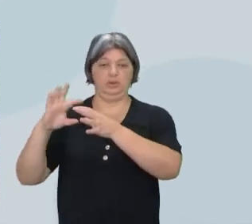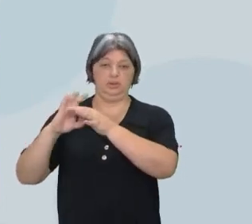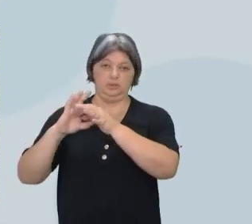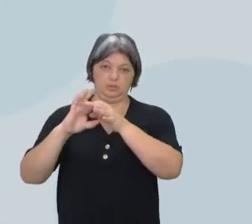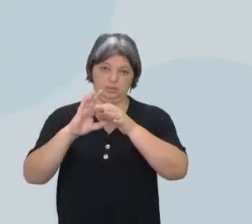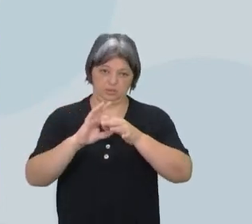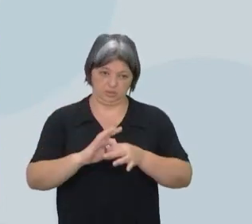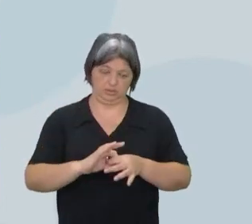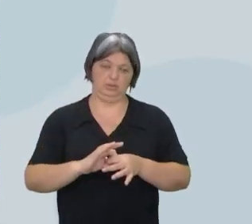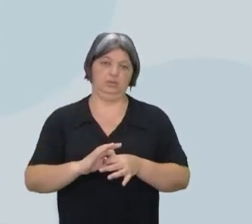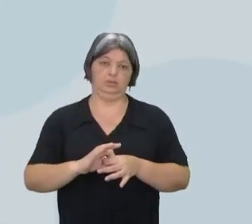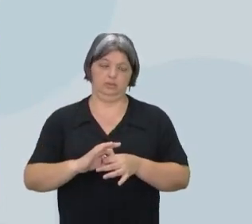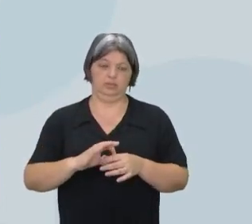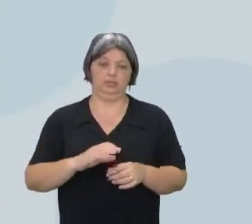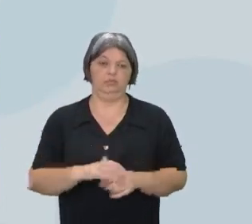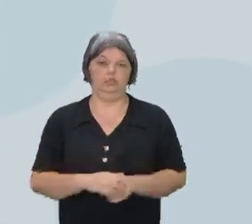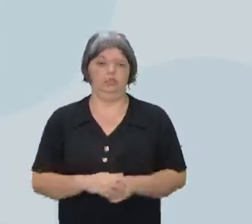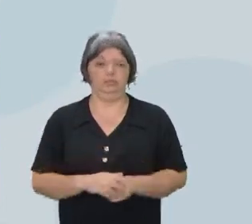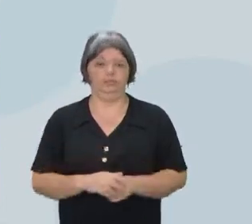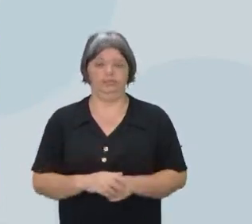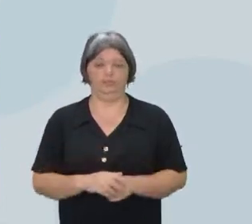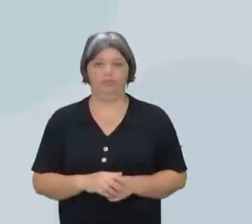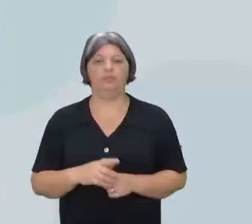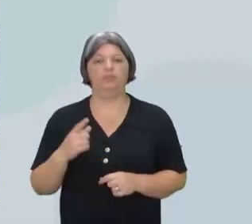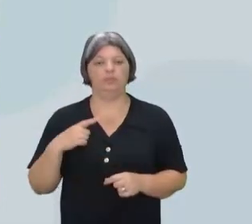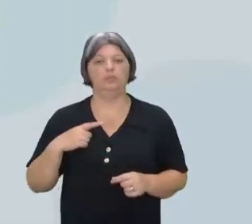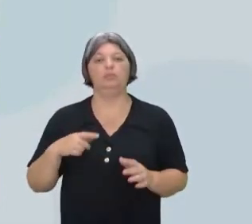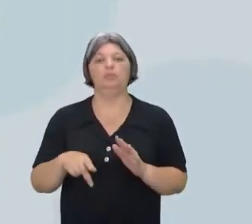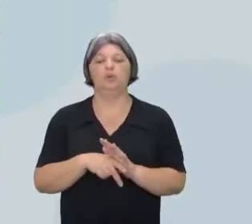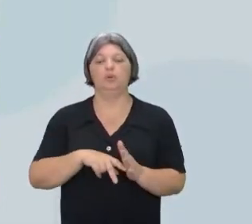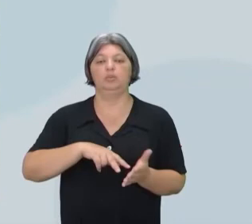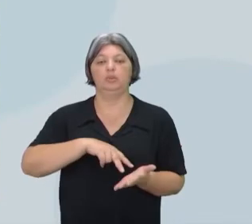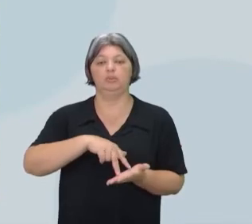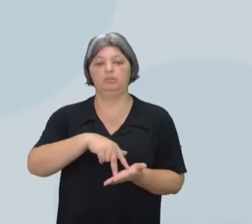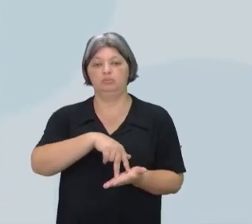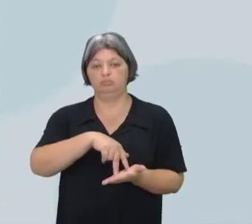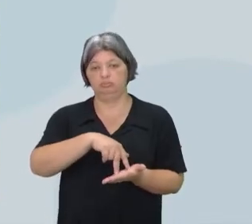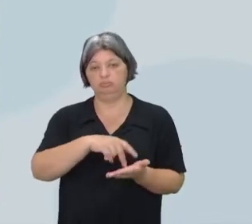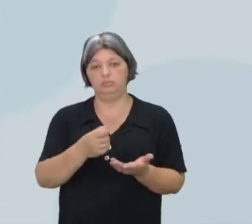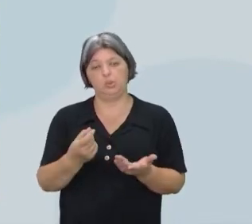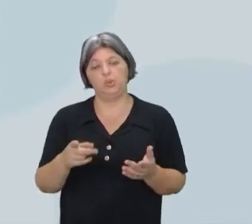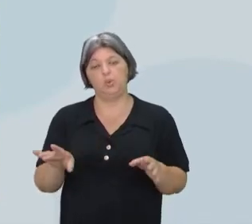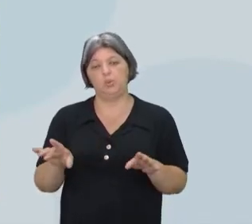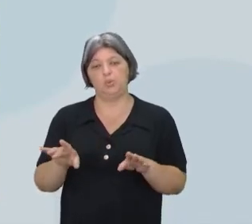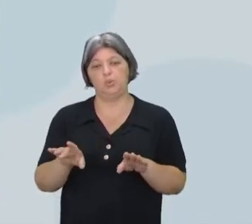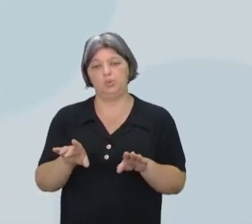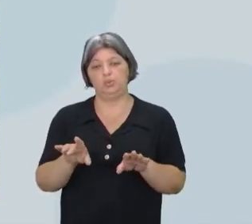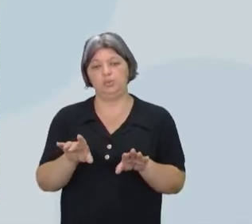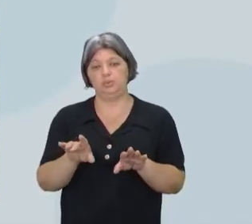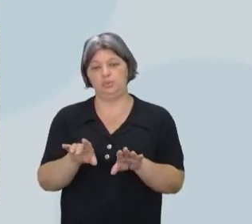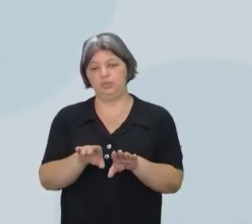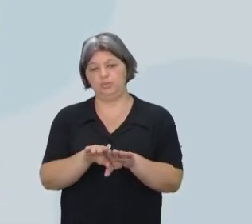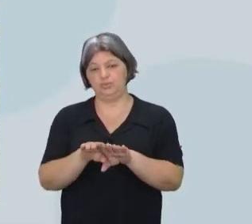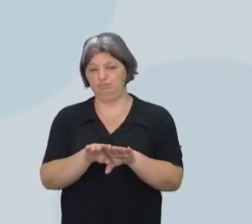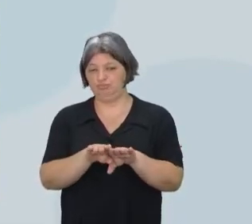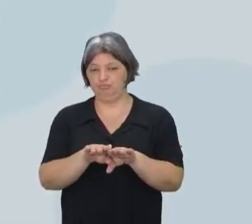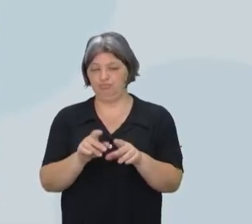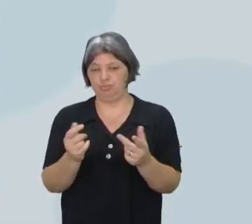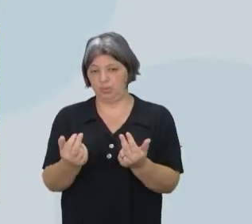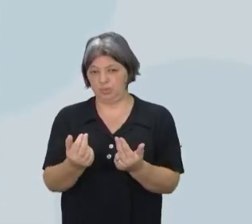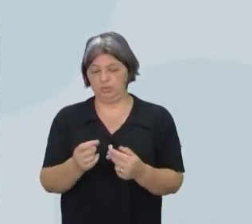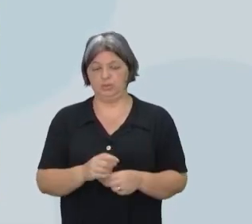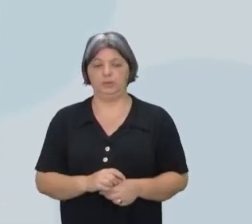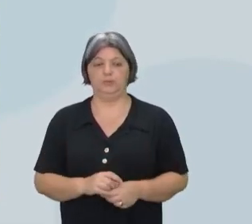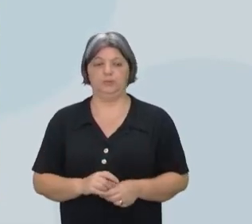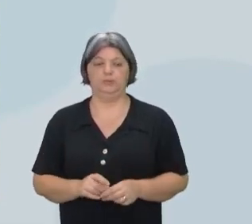sempre está ligado a uma relação de estabilidade, talvez de igualdade, coisas relacionadas assim.